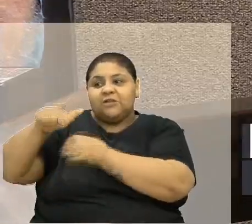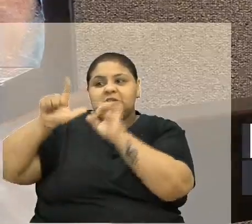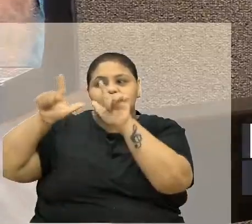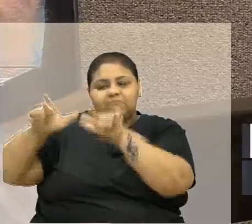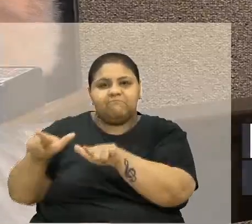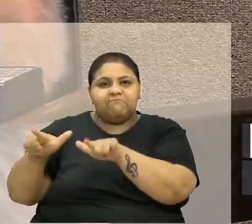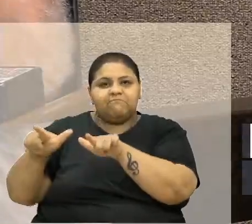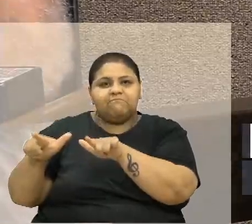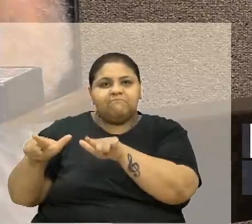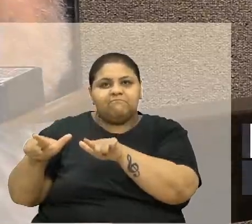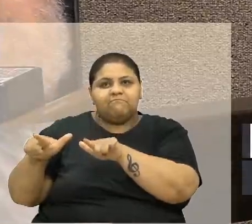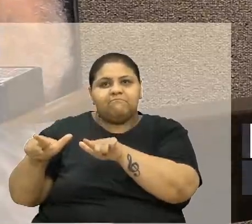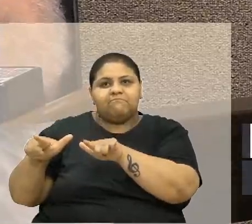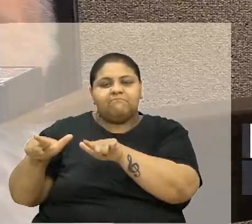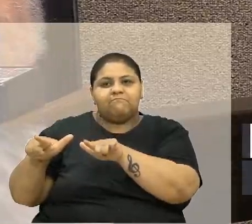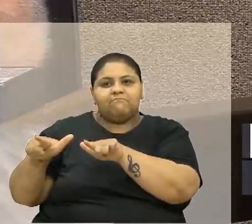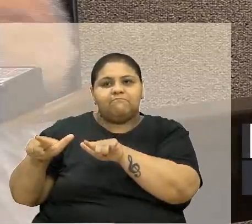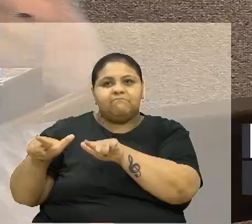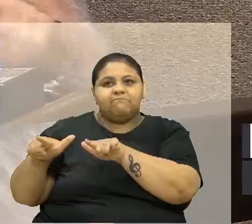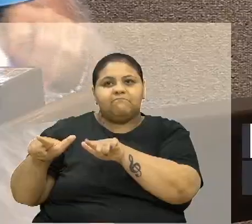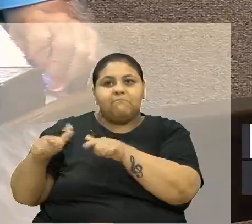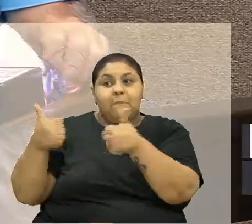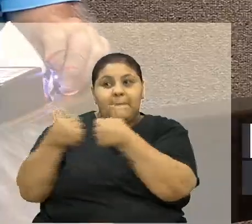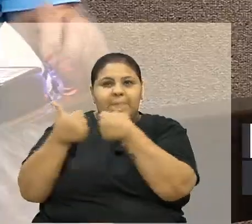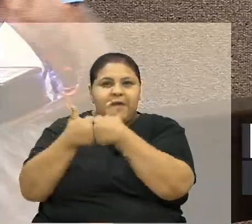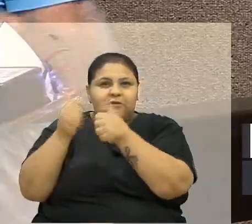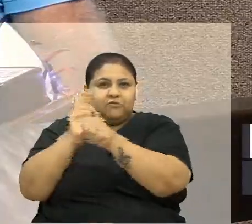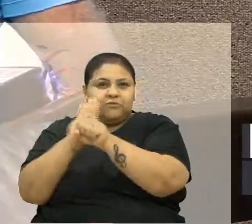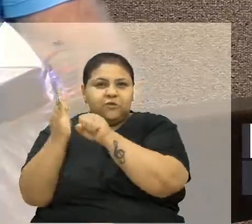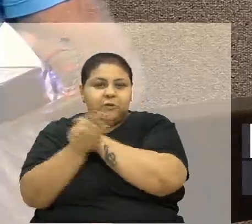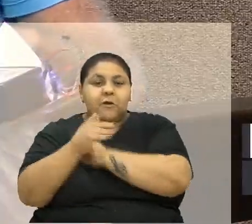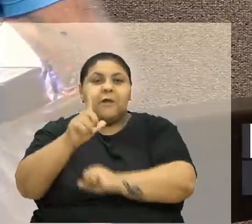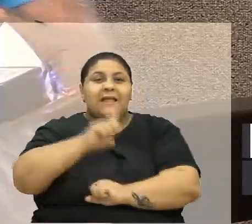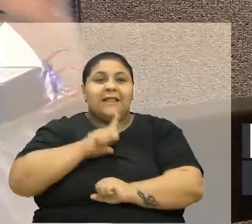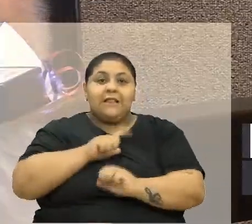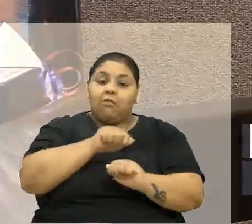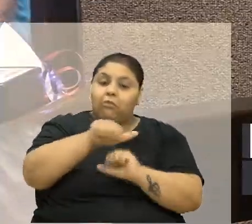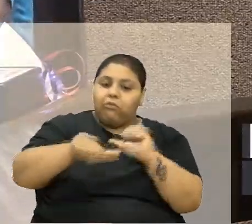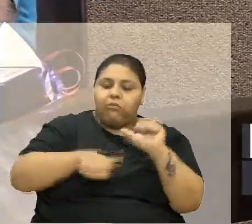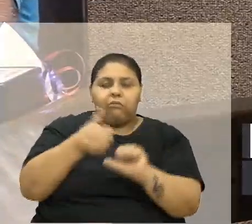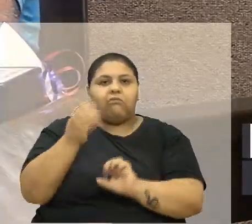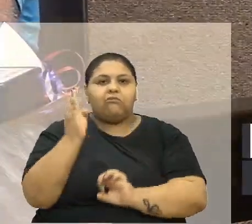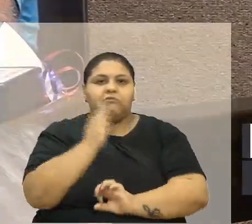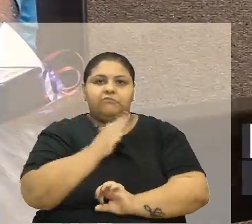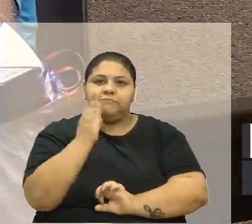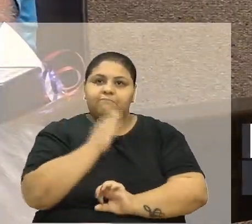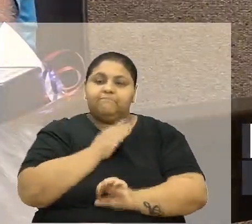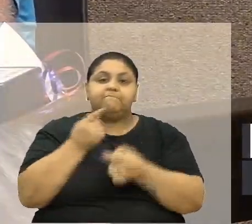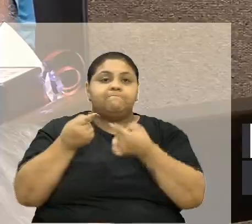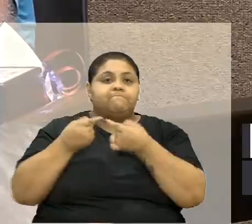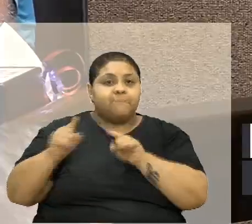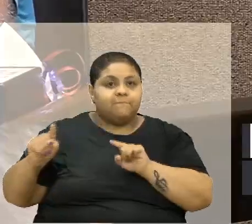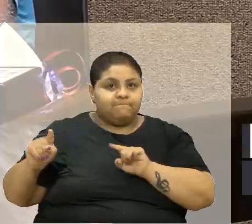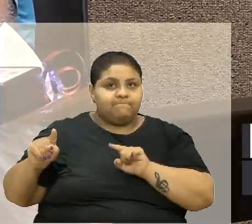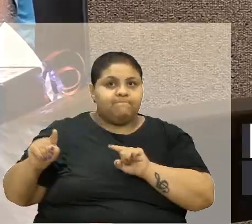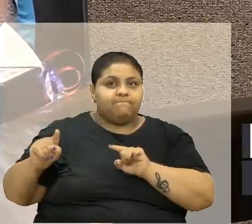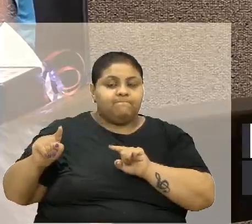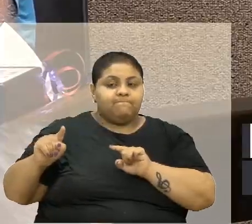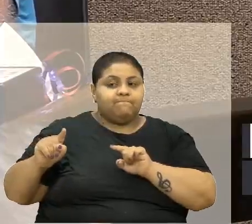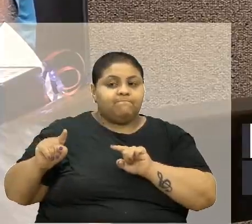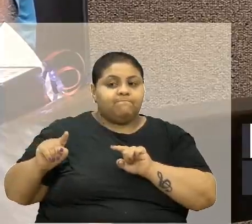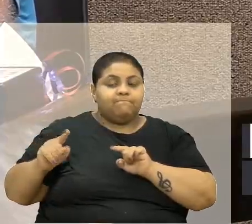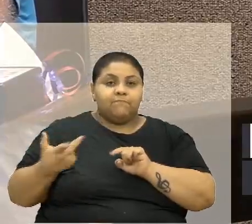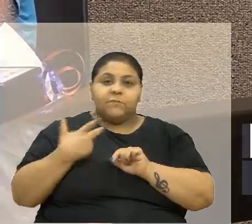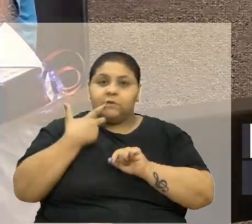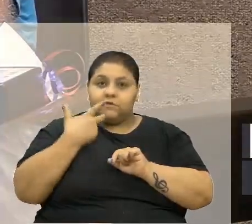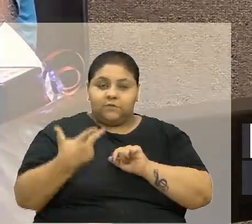ali, falando mais preciso do Campos da Serra. Temos que mudar urgentemente isso, mas aquilo que eu volto a